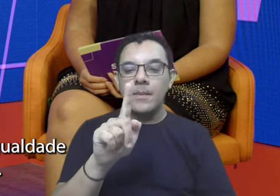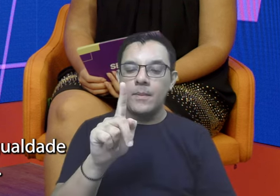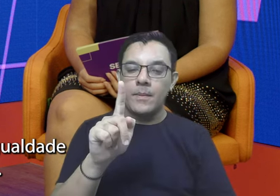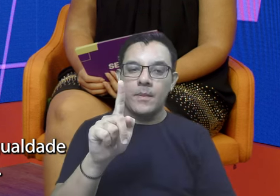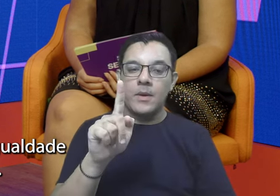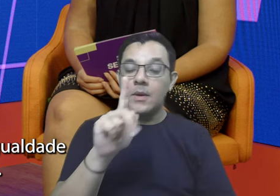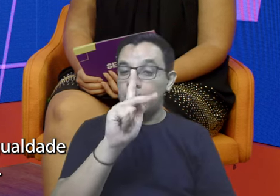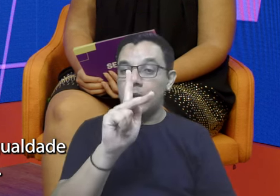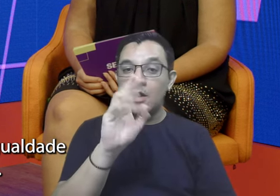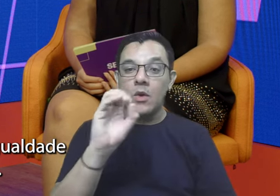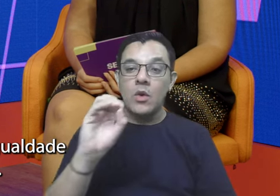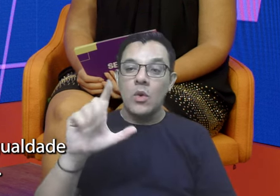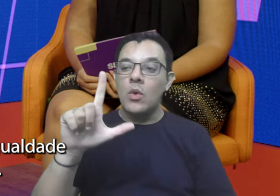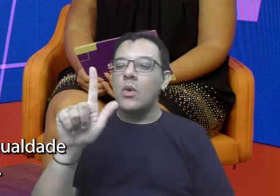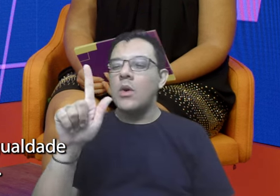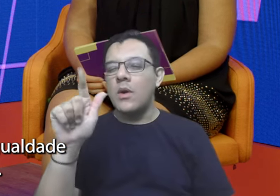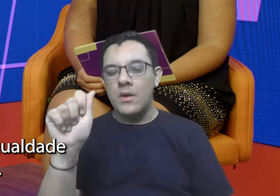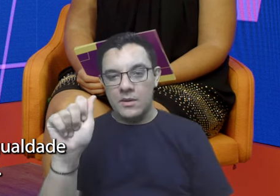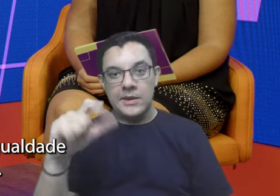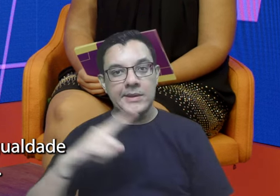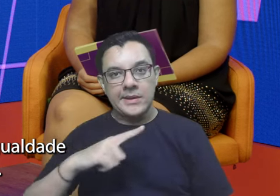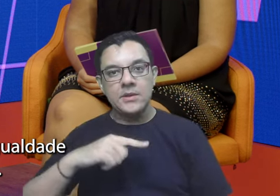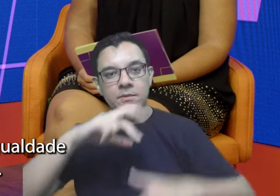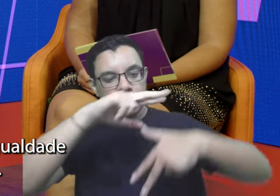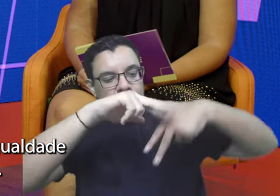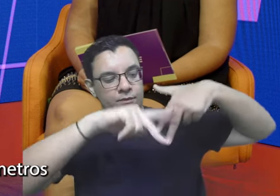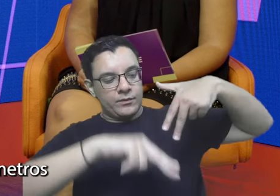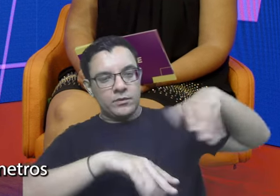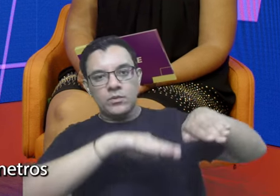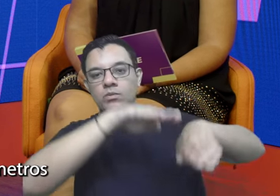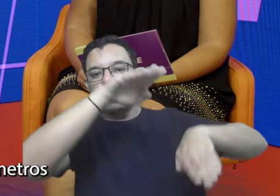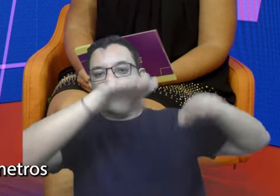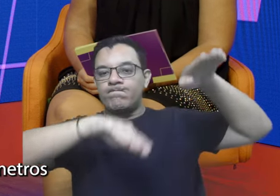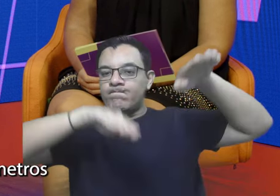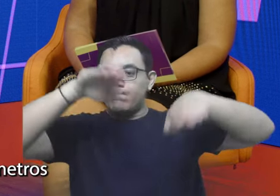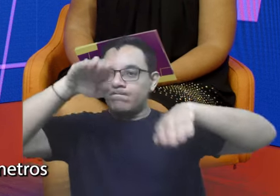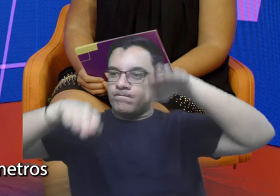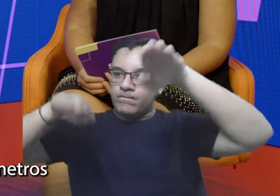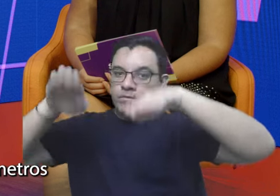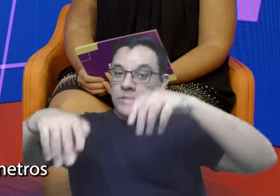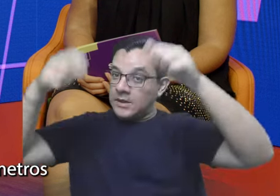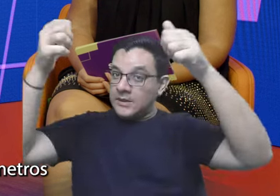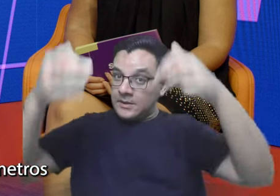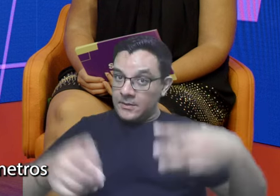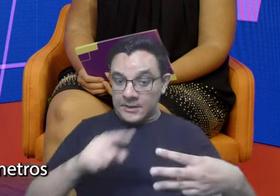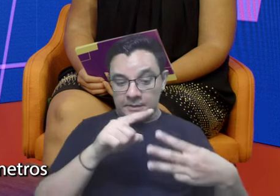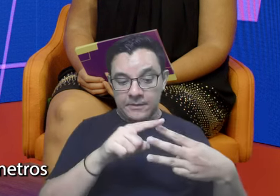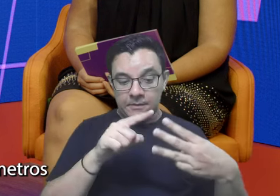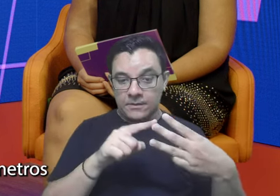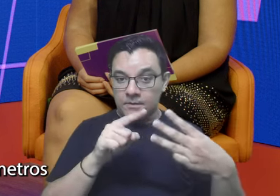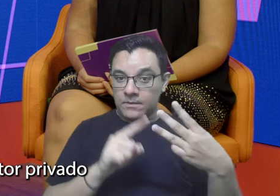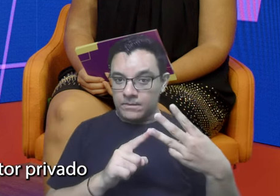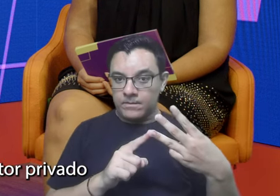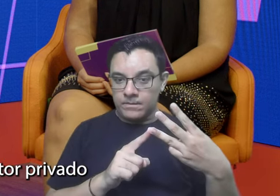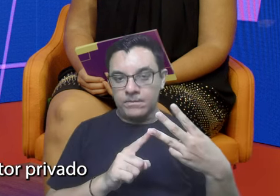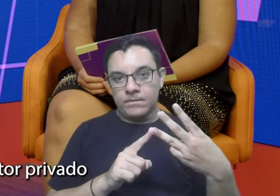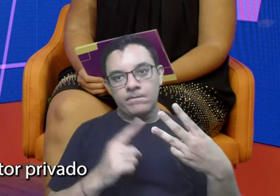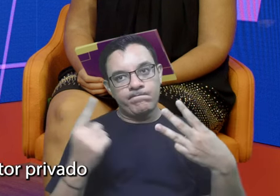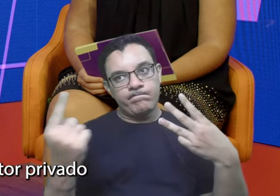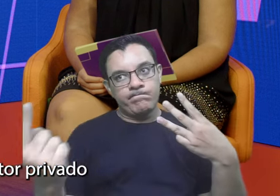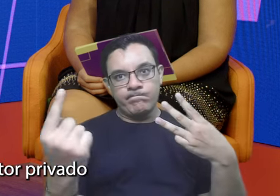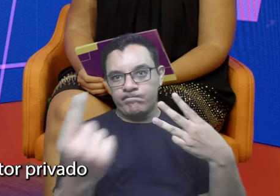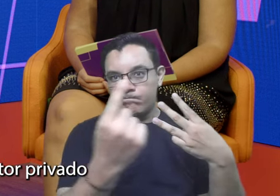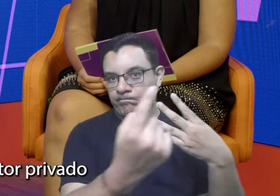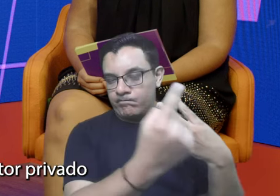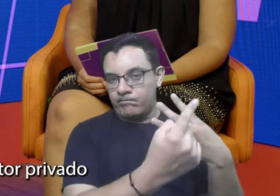questões sobre desigualdade de gênero e intersecções essa ONG ela trouxe três parâmetros a nível